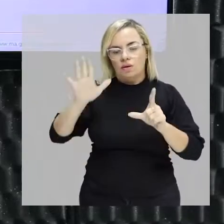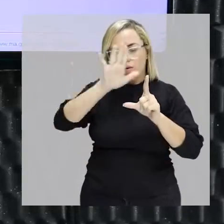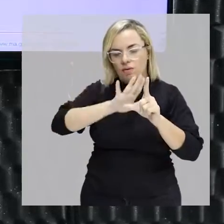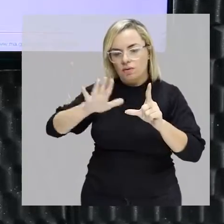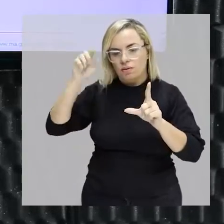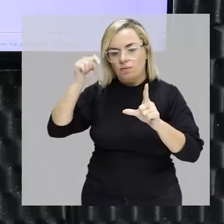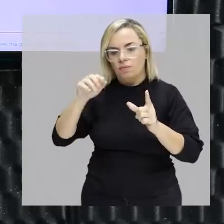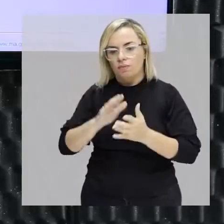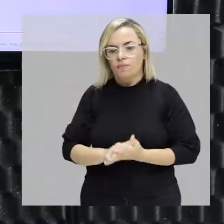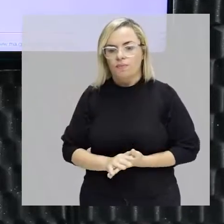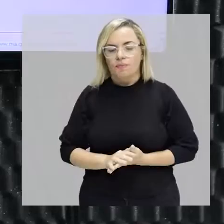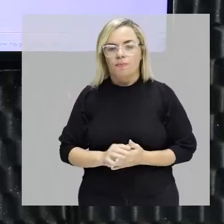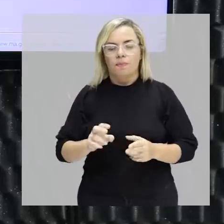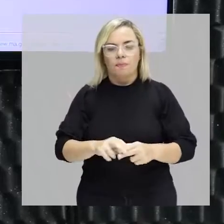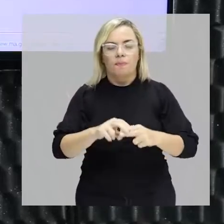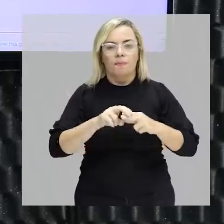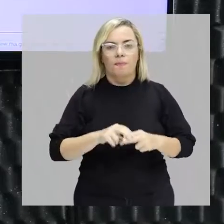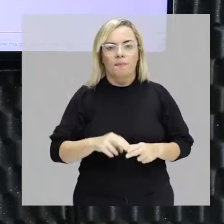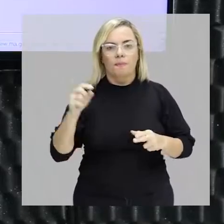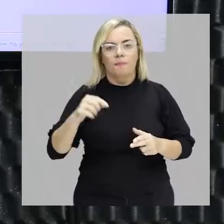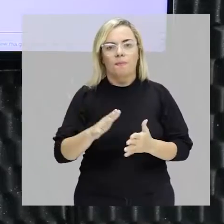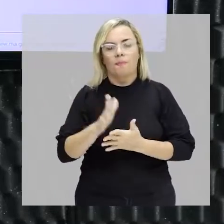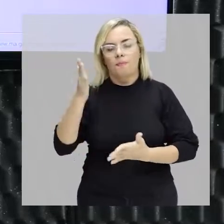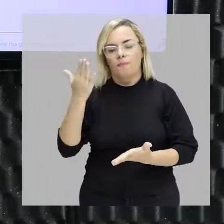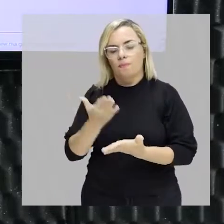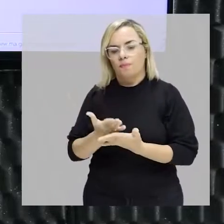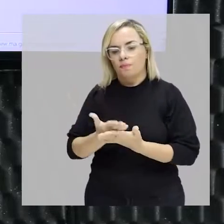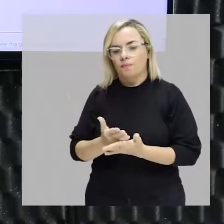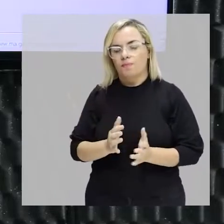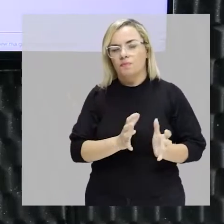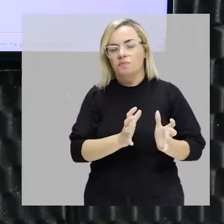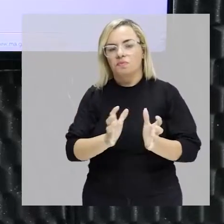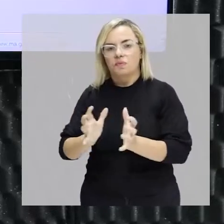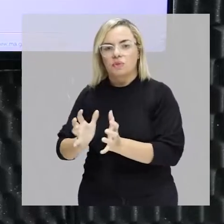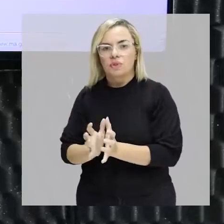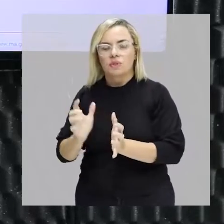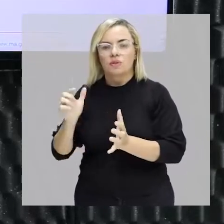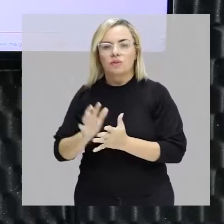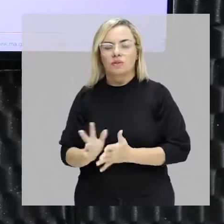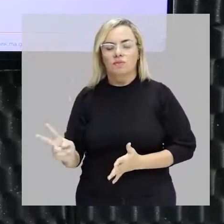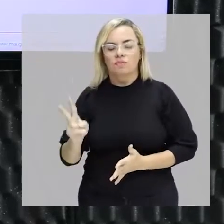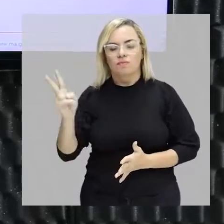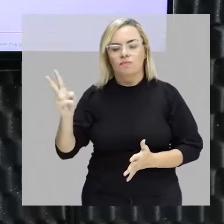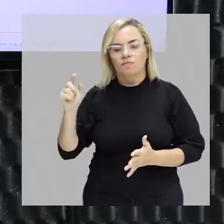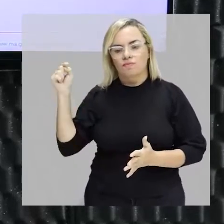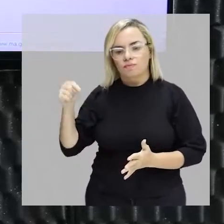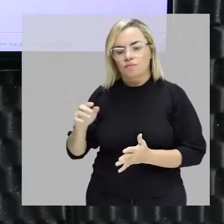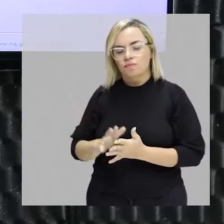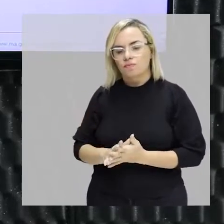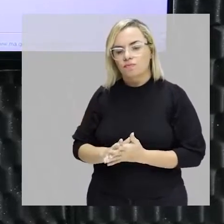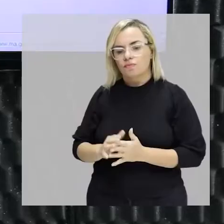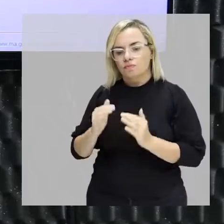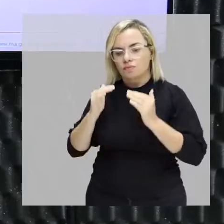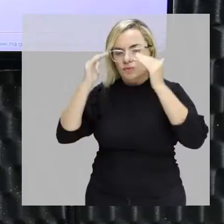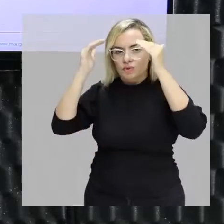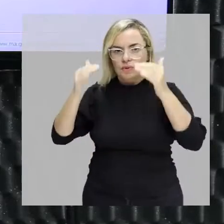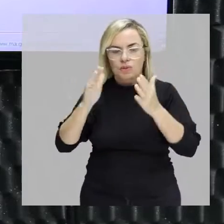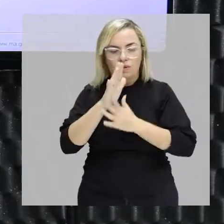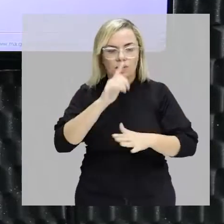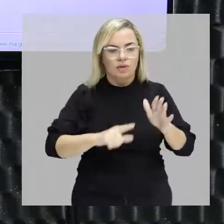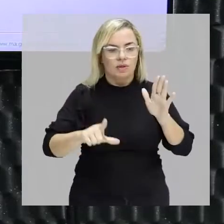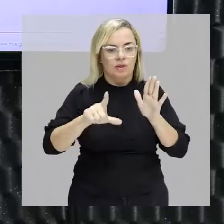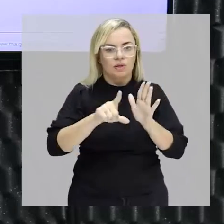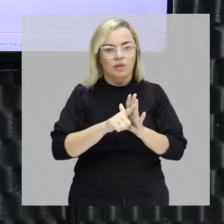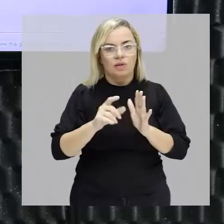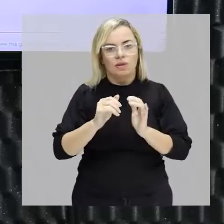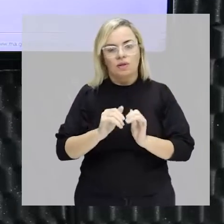Tá? Então, aqui eu estou trabalhando com um conjunto de valores que obedece uma lei de formação.